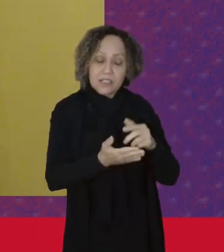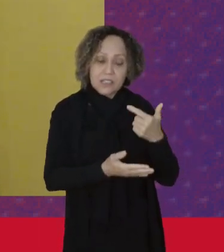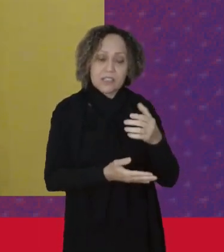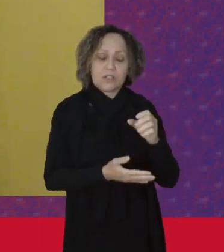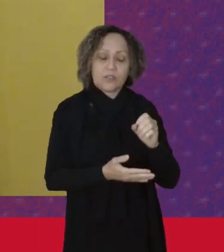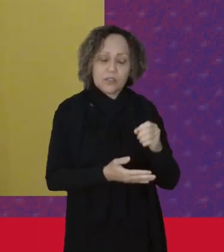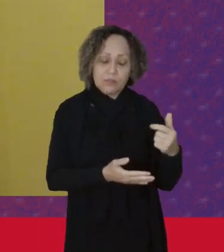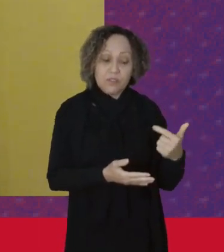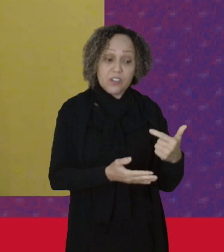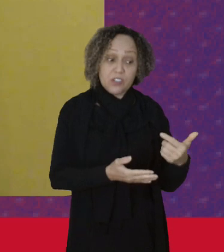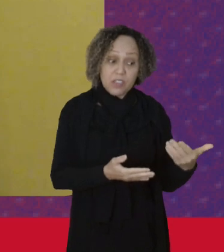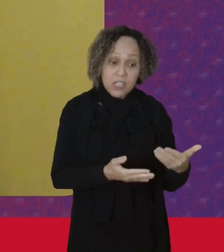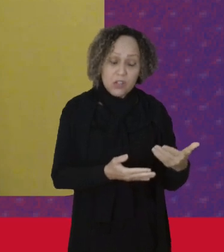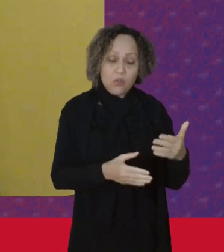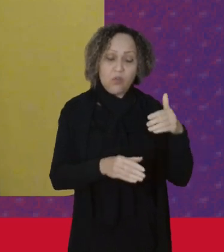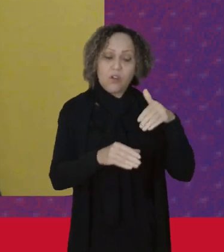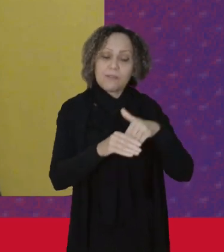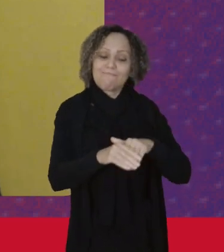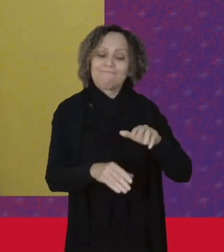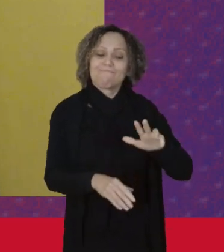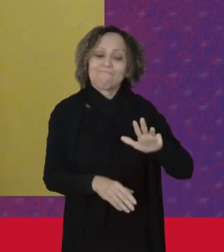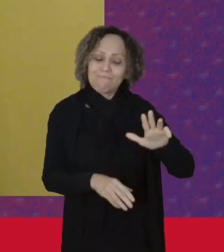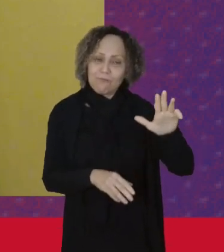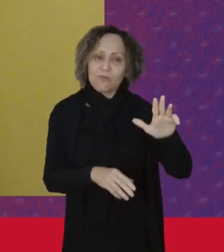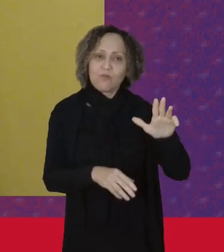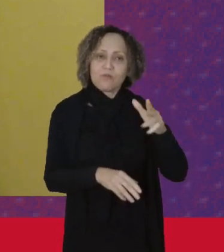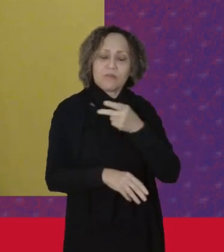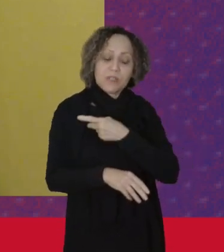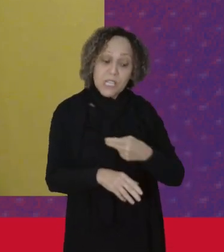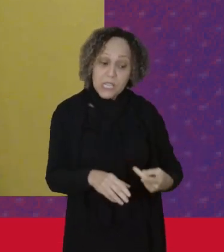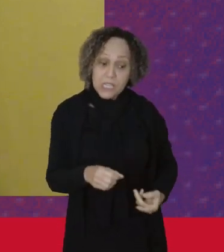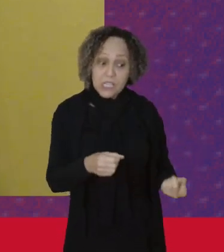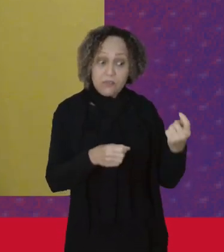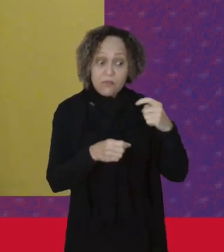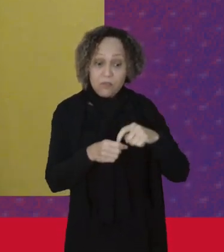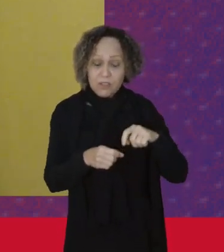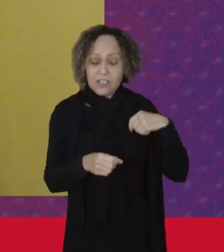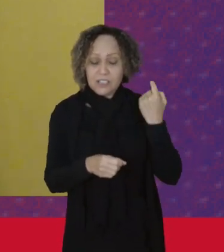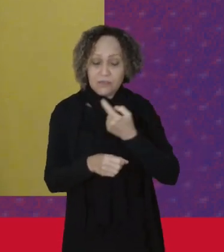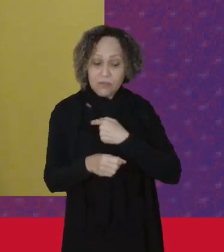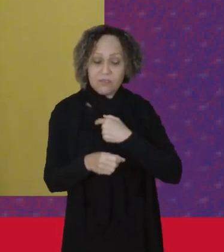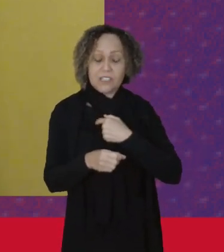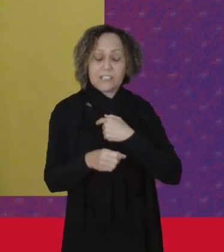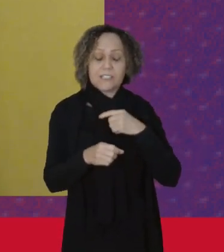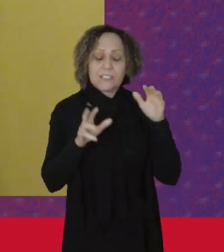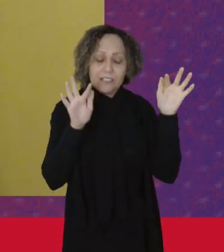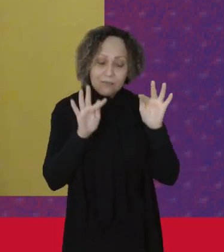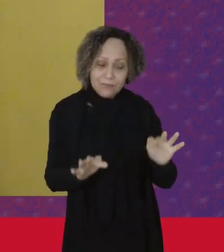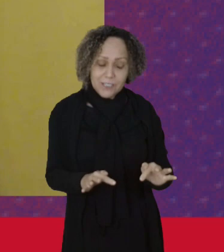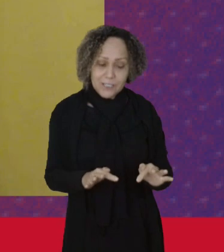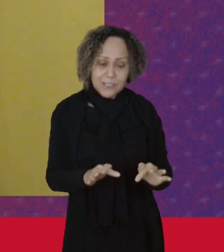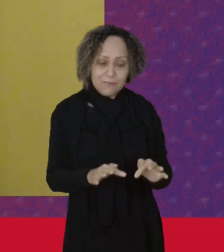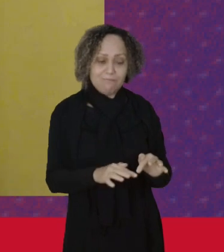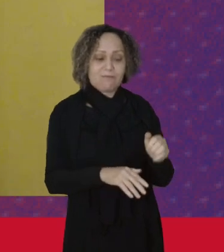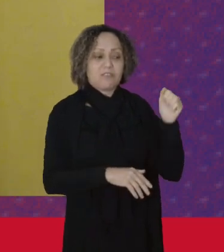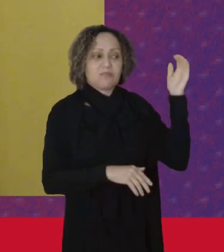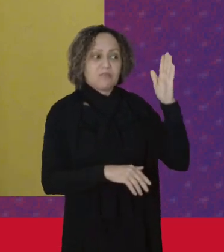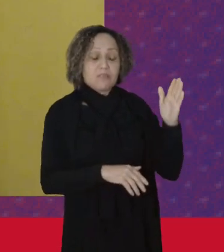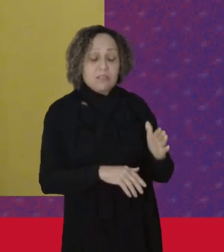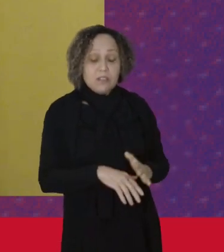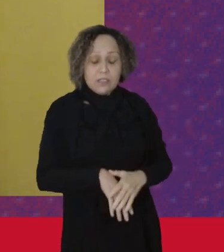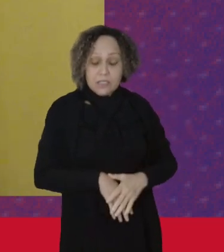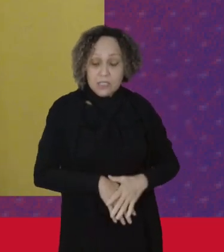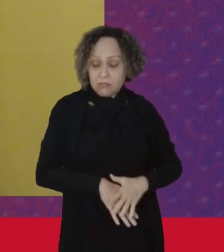2022, né, para voltar a ser feliz, né, porque esse país está muito trágico. E aí